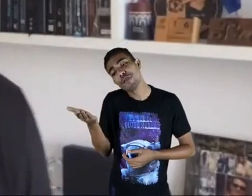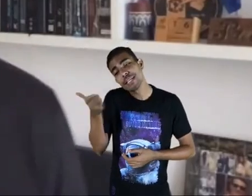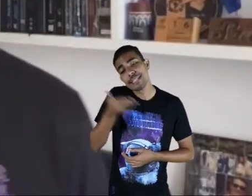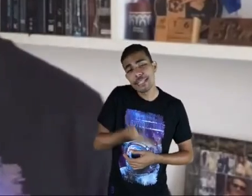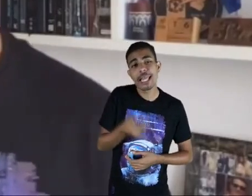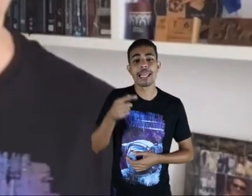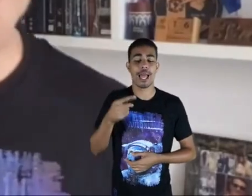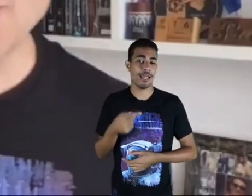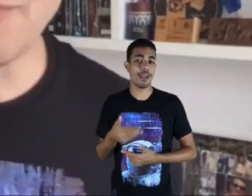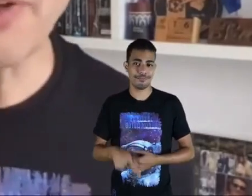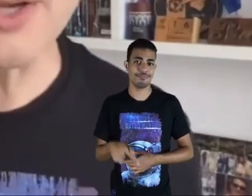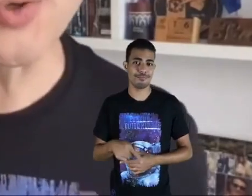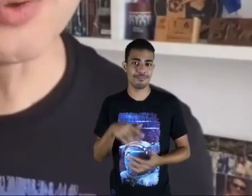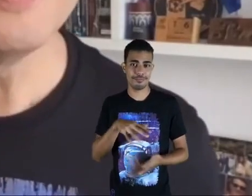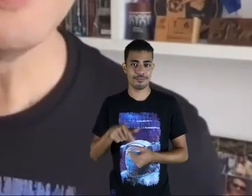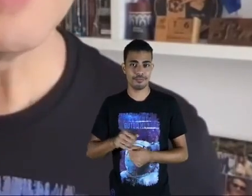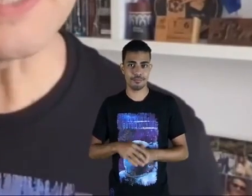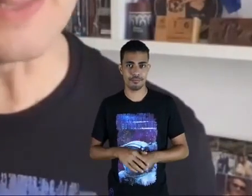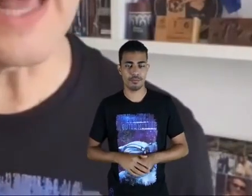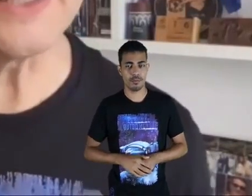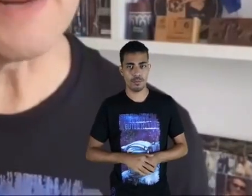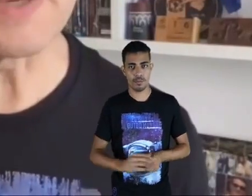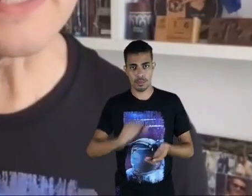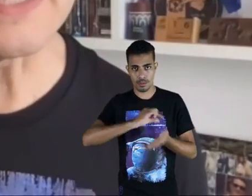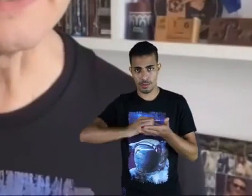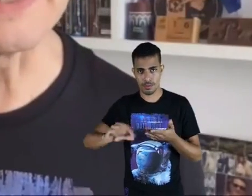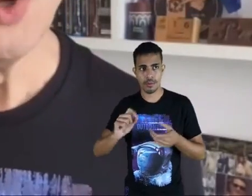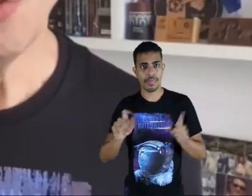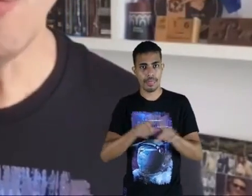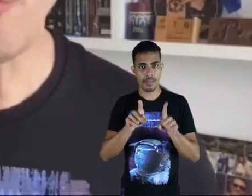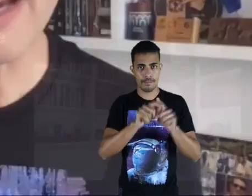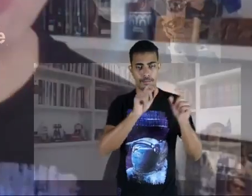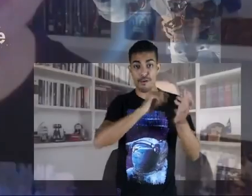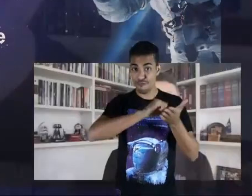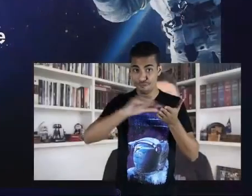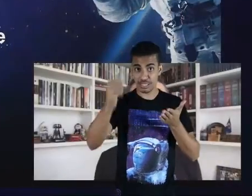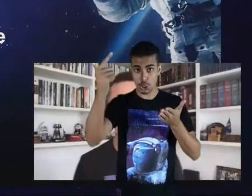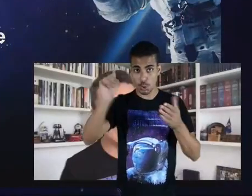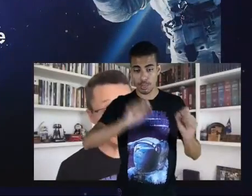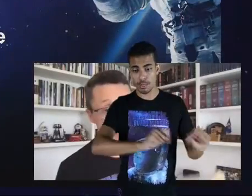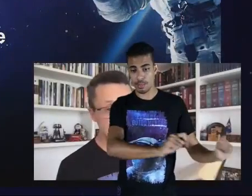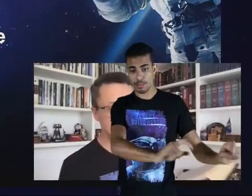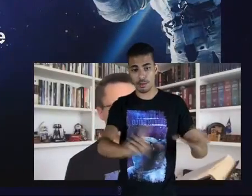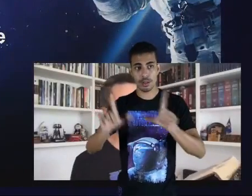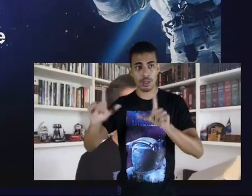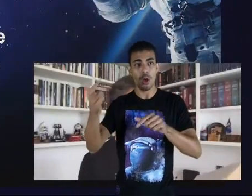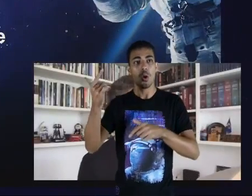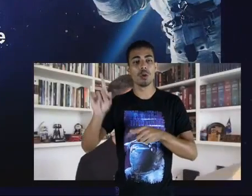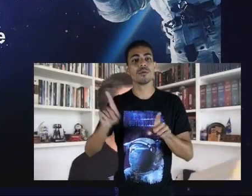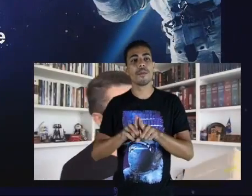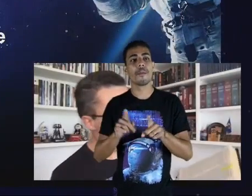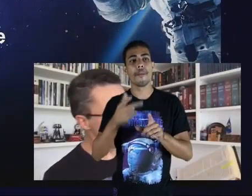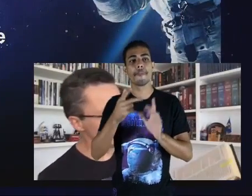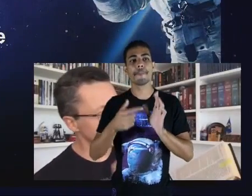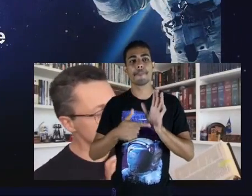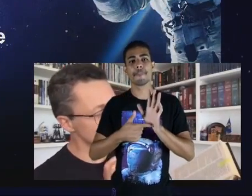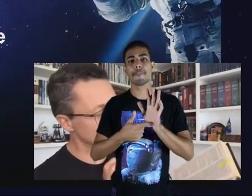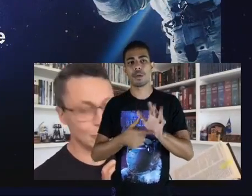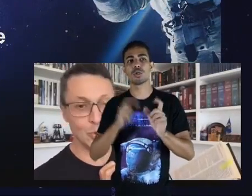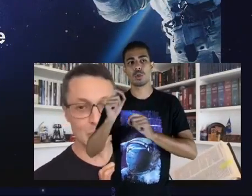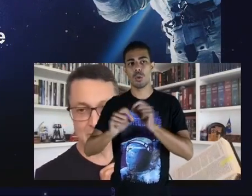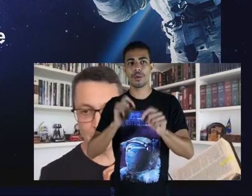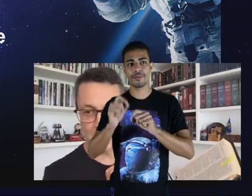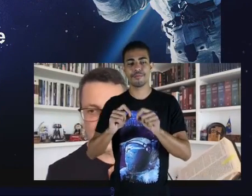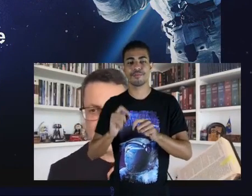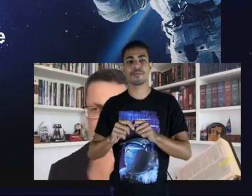Forasteiros de visita. No próximo verso, slide apresenta o verso 14. E você pega na sua Bíblia aí o